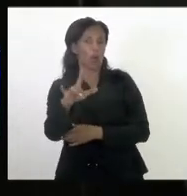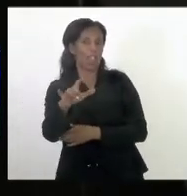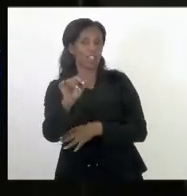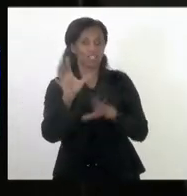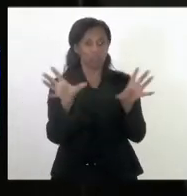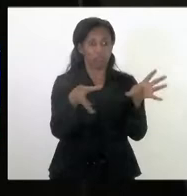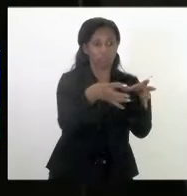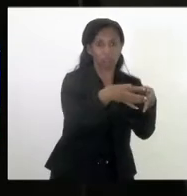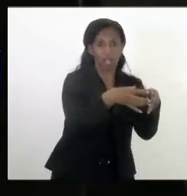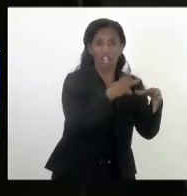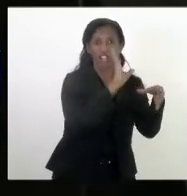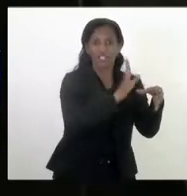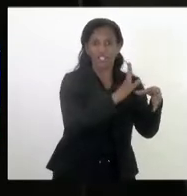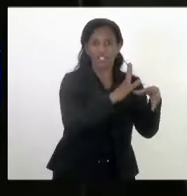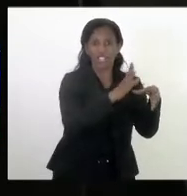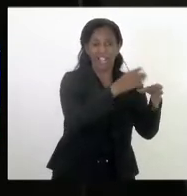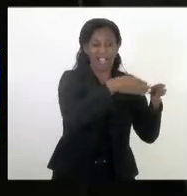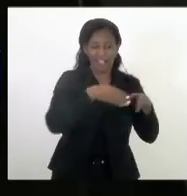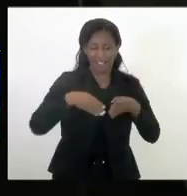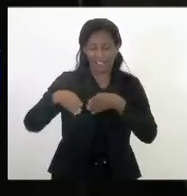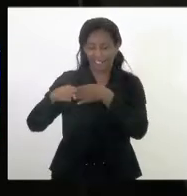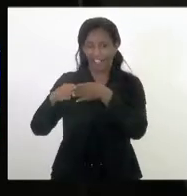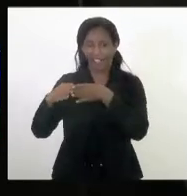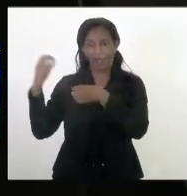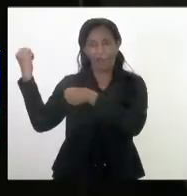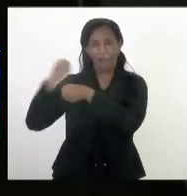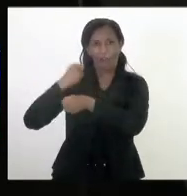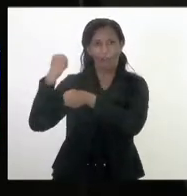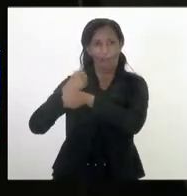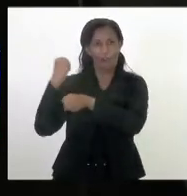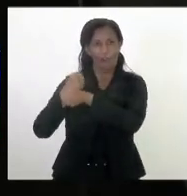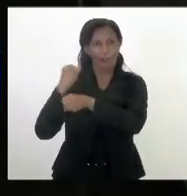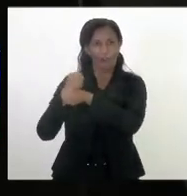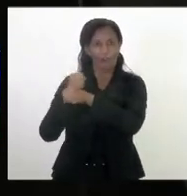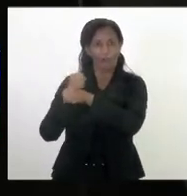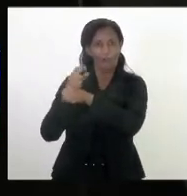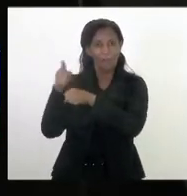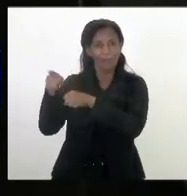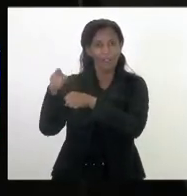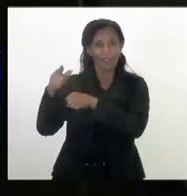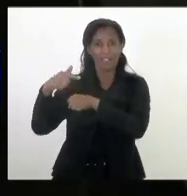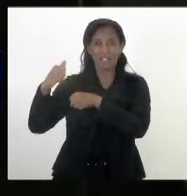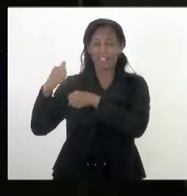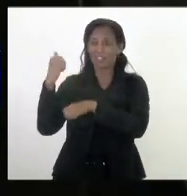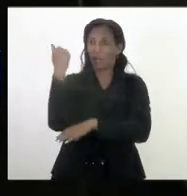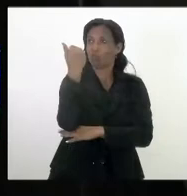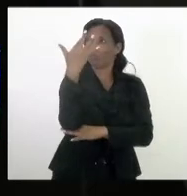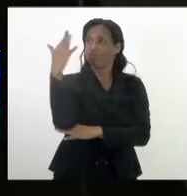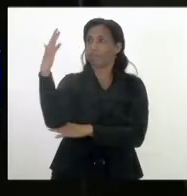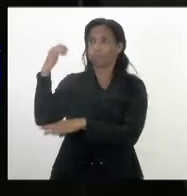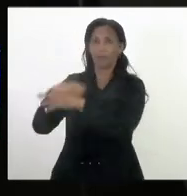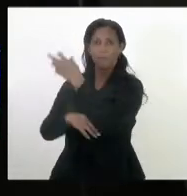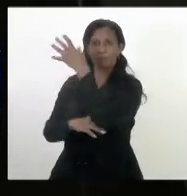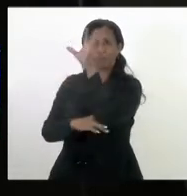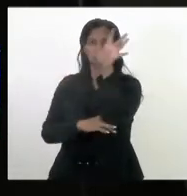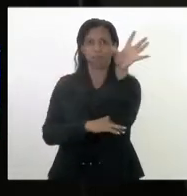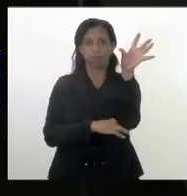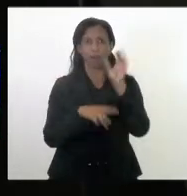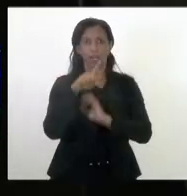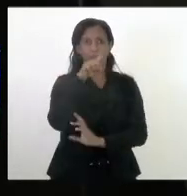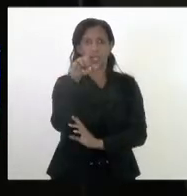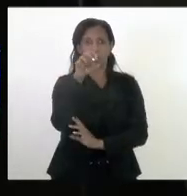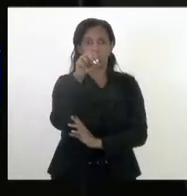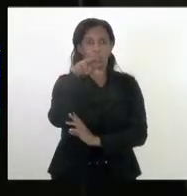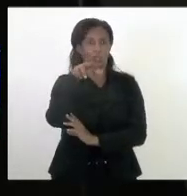apresenta suas construções irregulares invadindo o espaço de Mata Atlântica na Zona Sul da cidade do Rio de